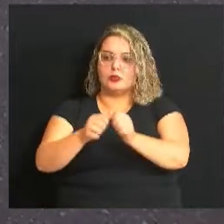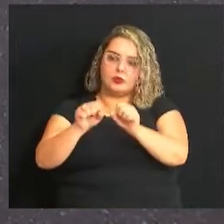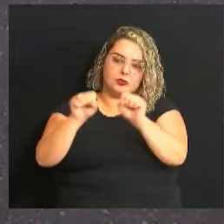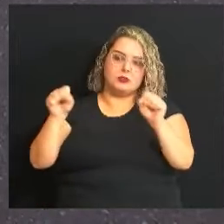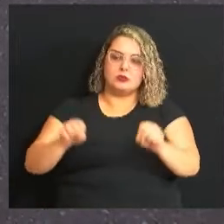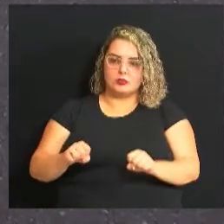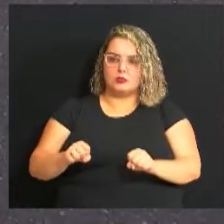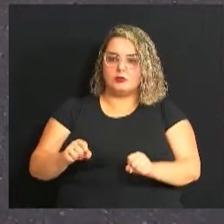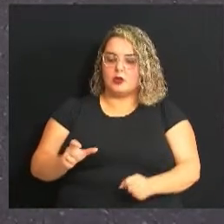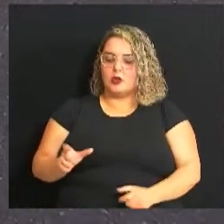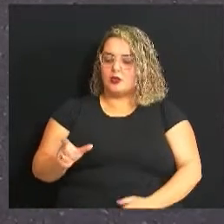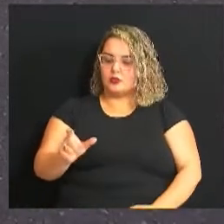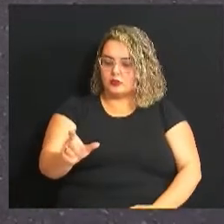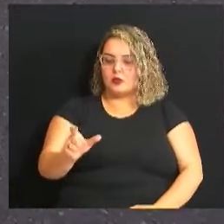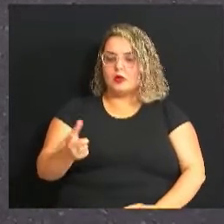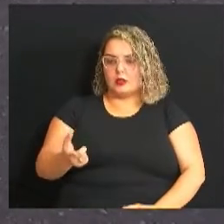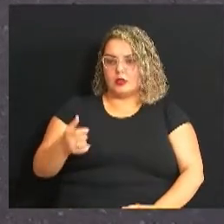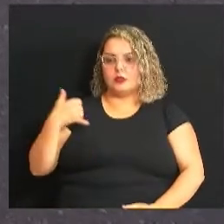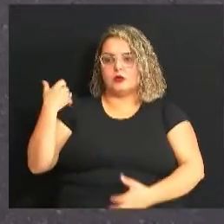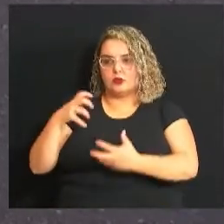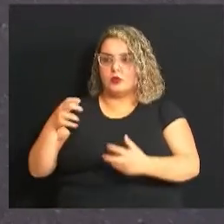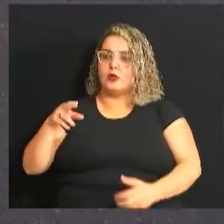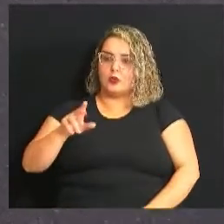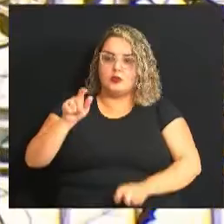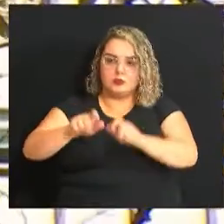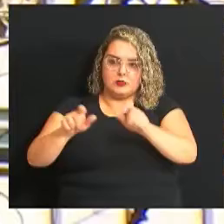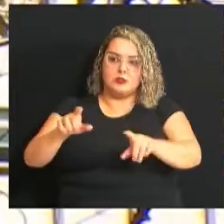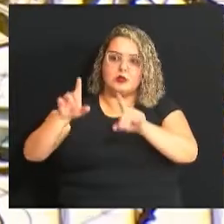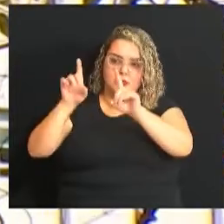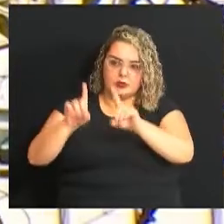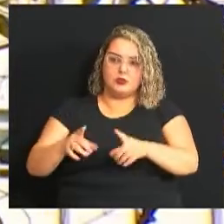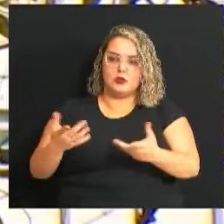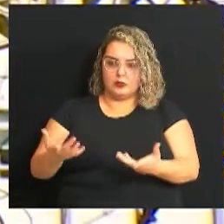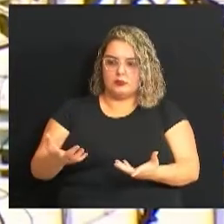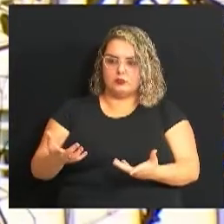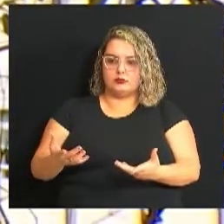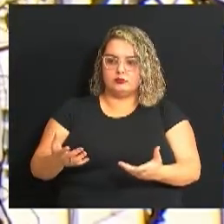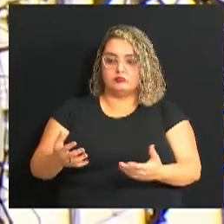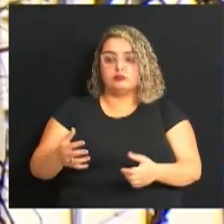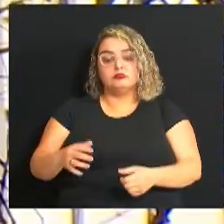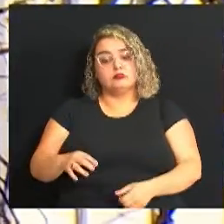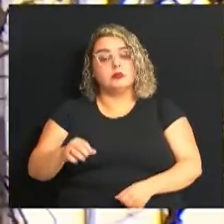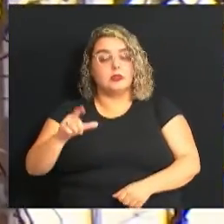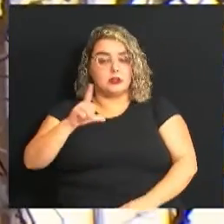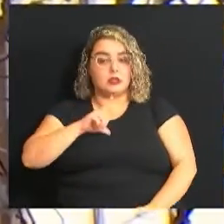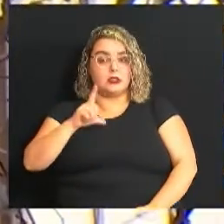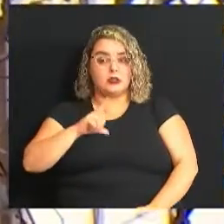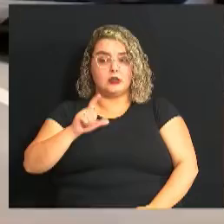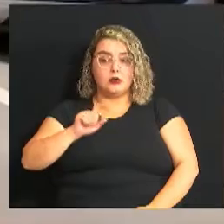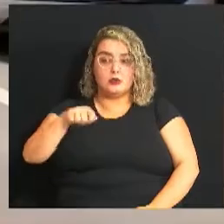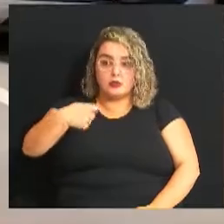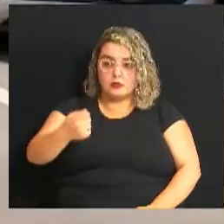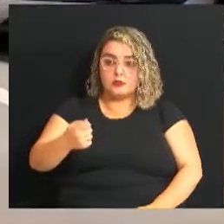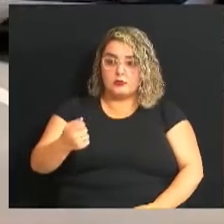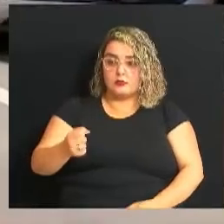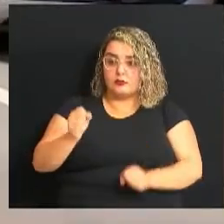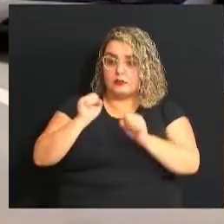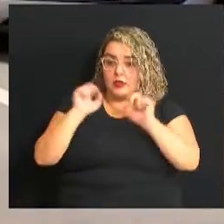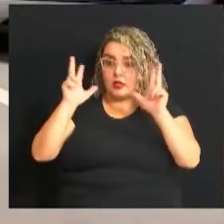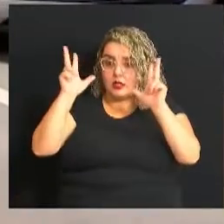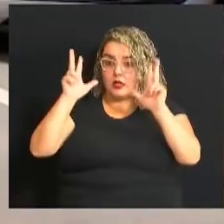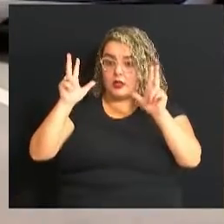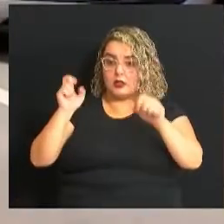cartão do idoso ou da pessoa com deficiência. O equipamento deverá emitir um sinal intermitente para alerta sobre o veículo